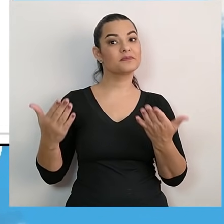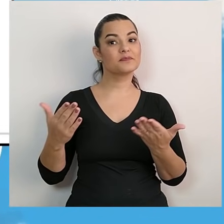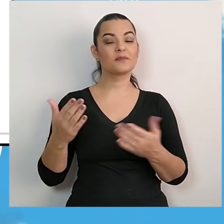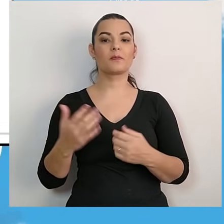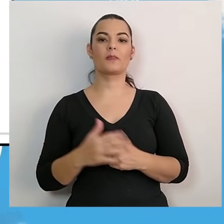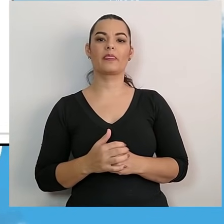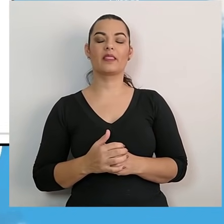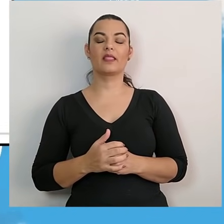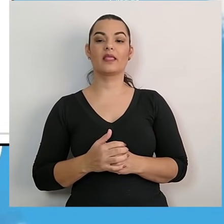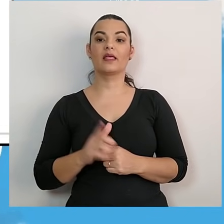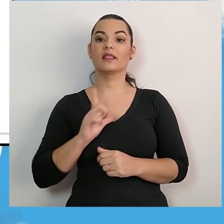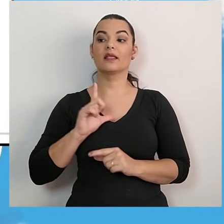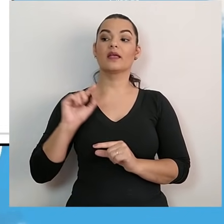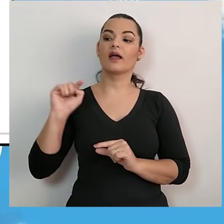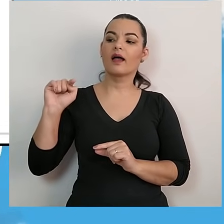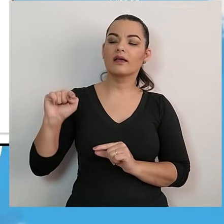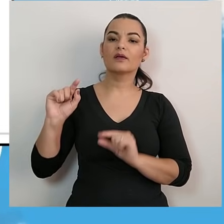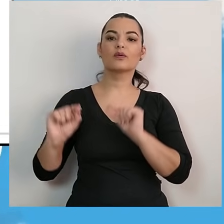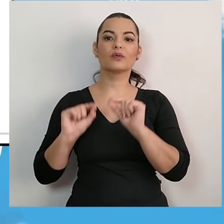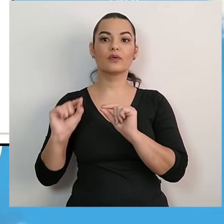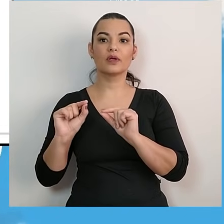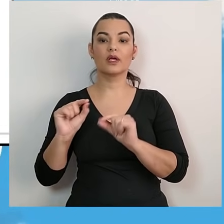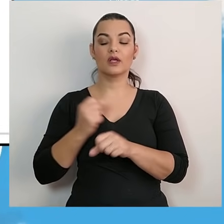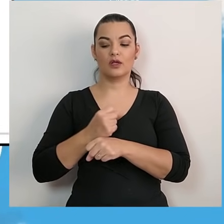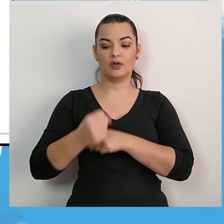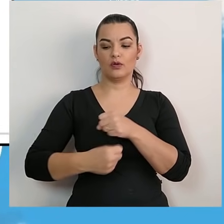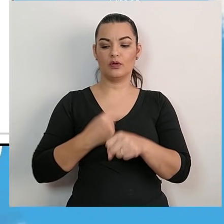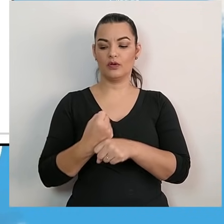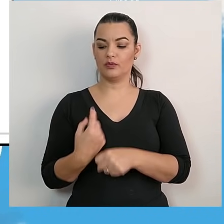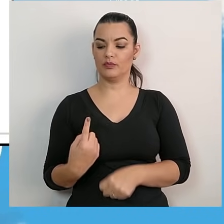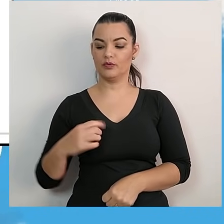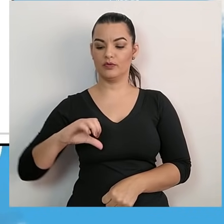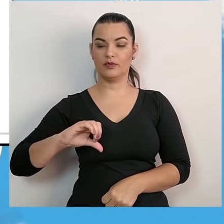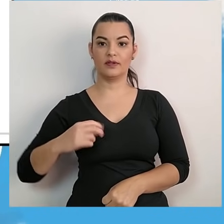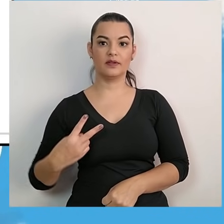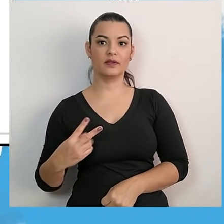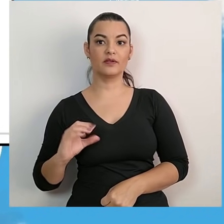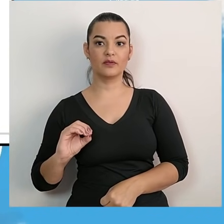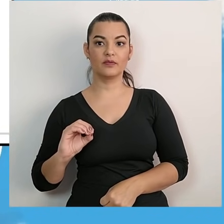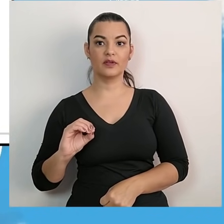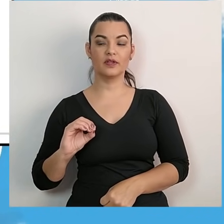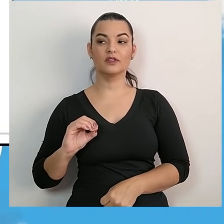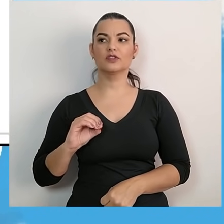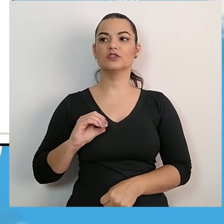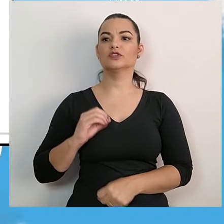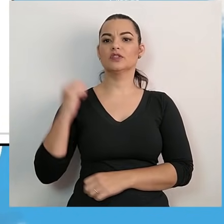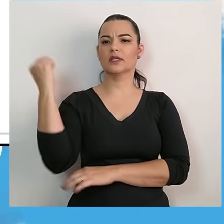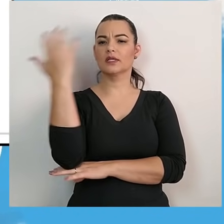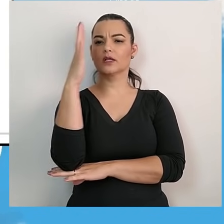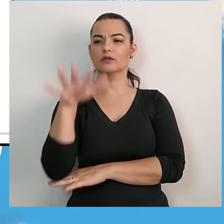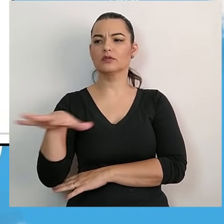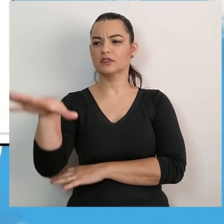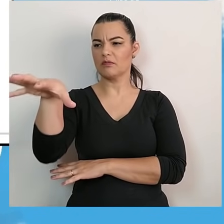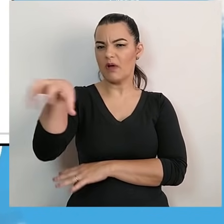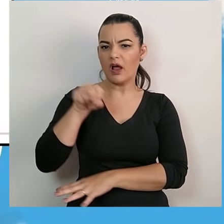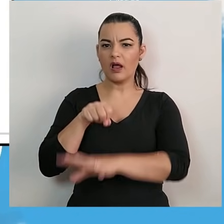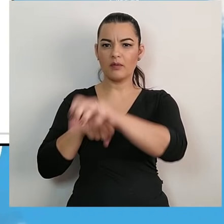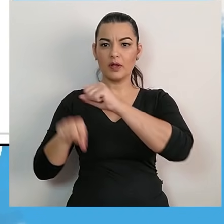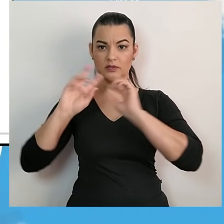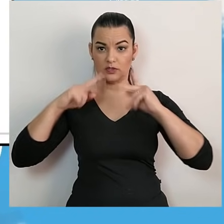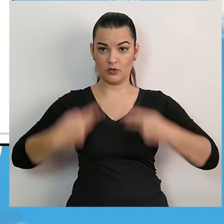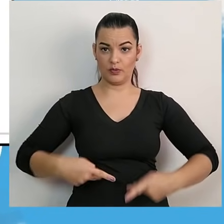nós temos que em 1920, a exploração dos recursos naturais, ela ficou em torno de